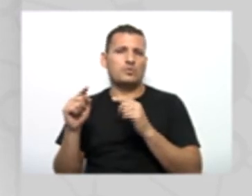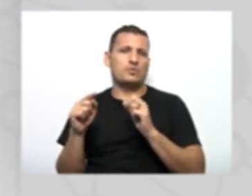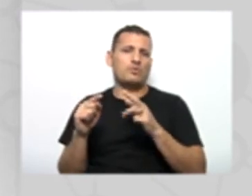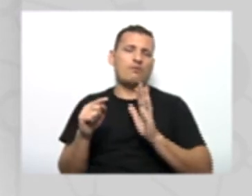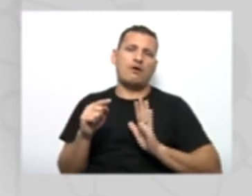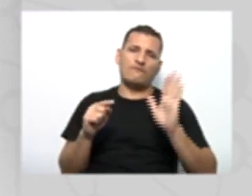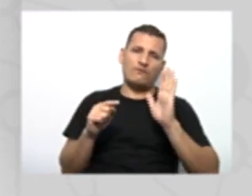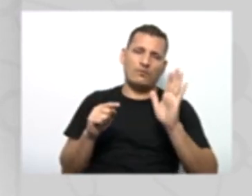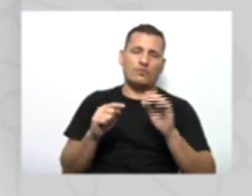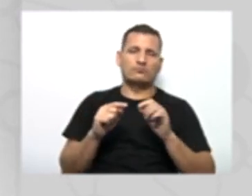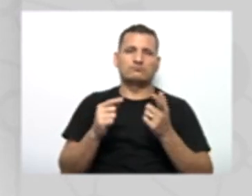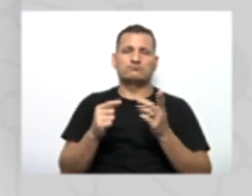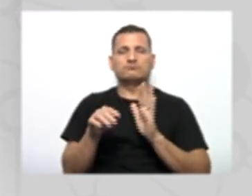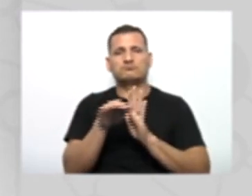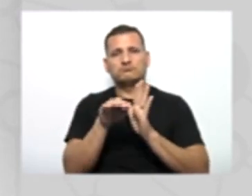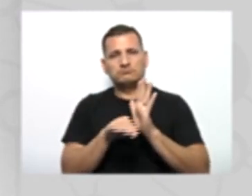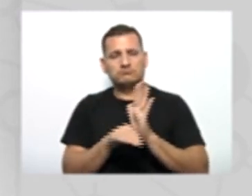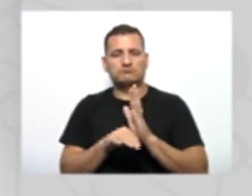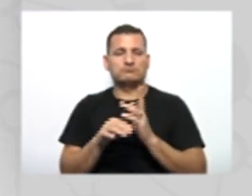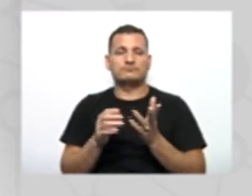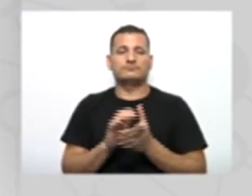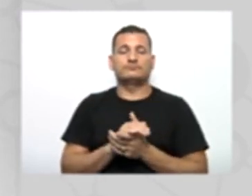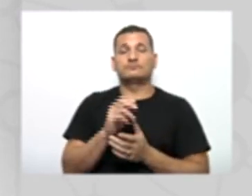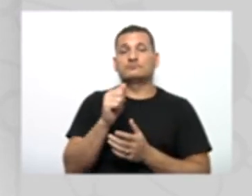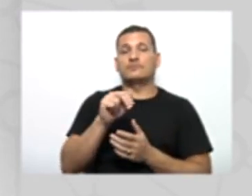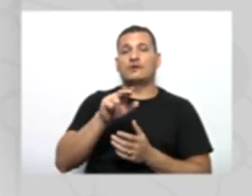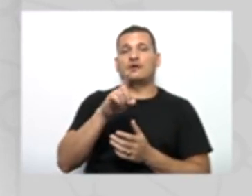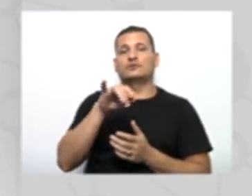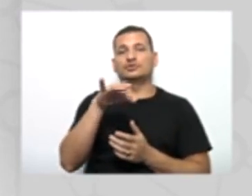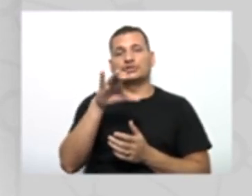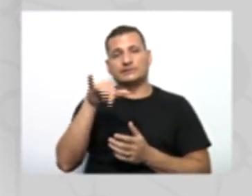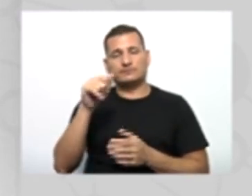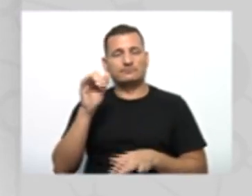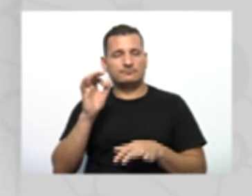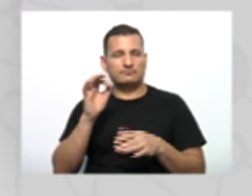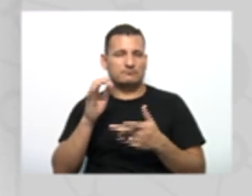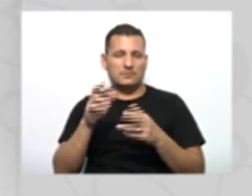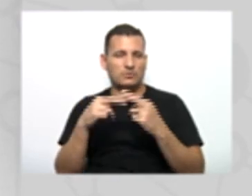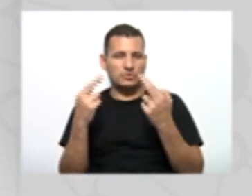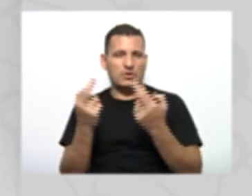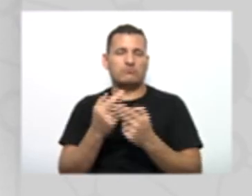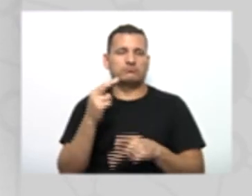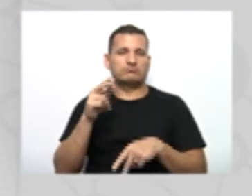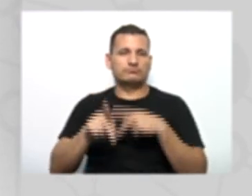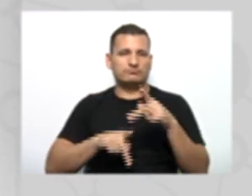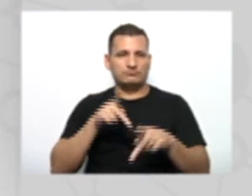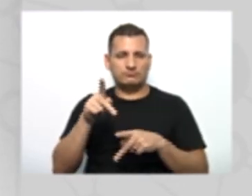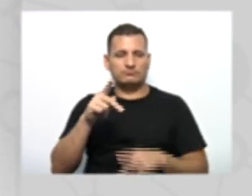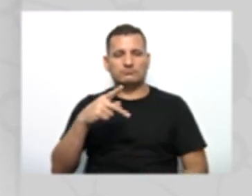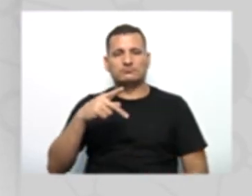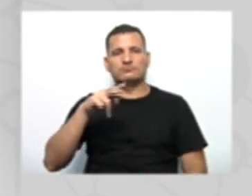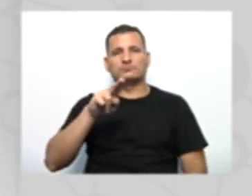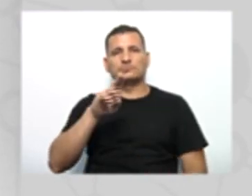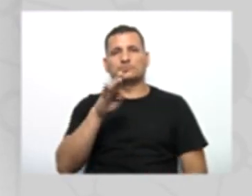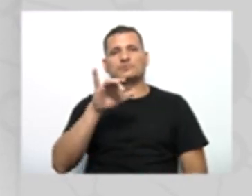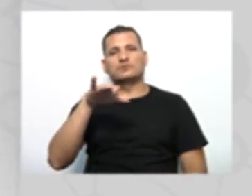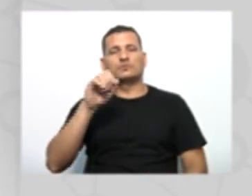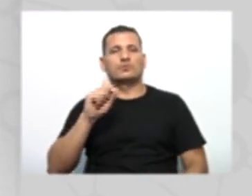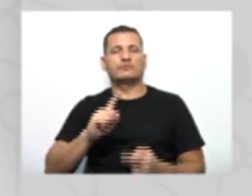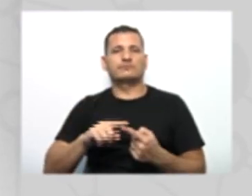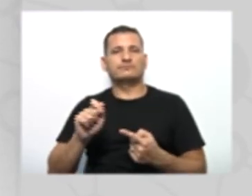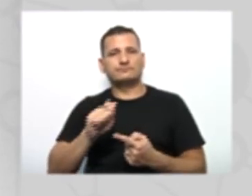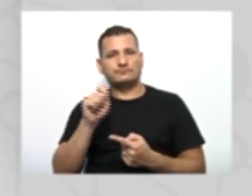cidadão comum. Foi um cidadão comum que propôs o ficha limpa como um projeto de lei, porque essa pessoa não se conformava